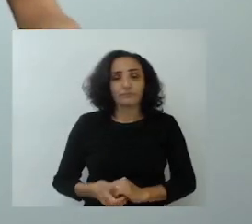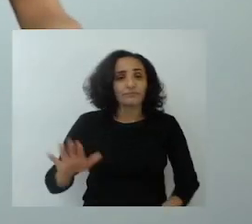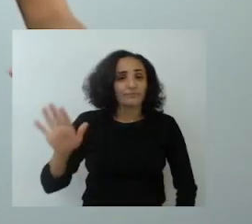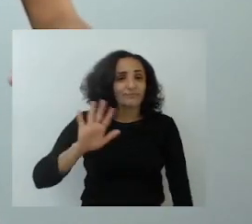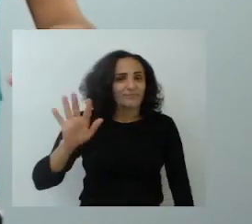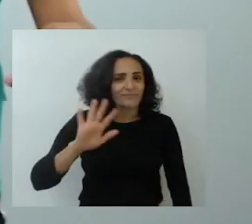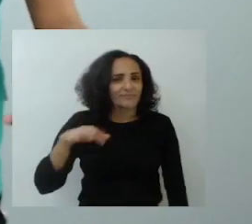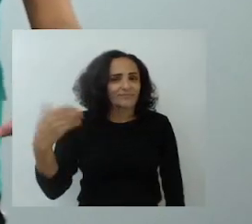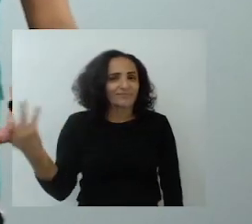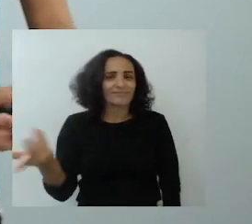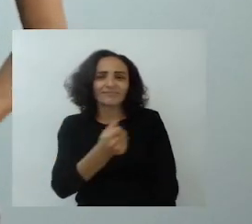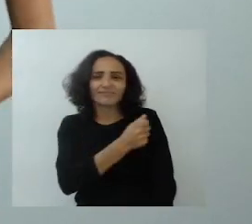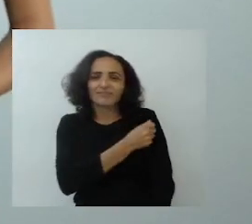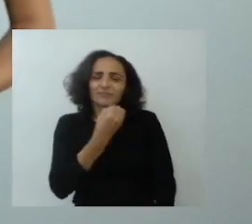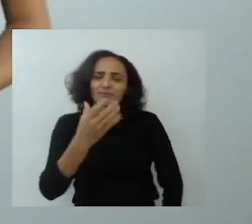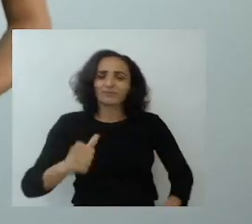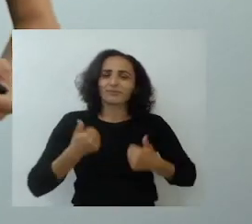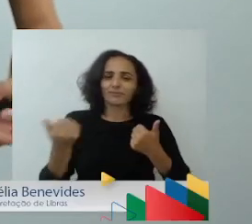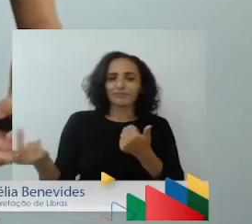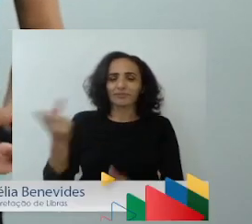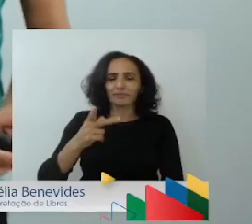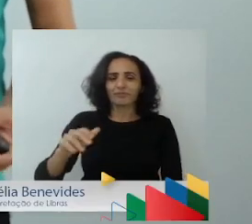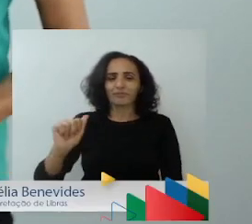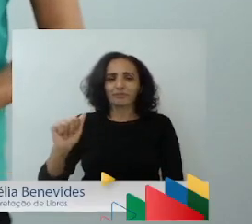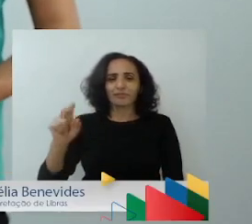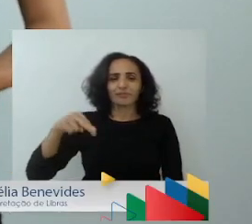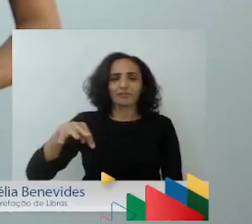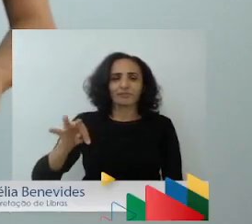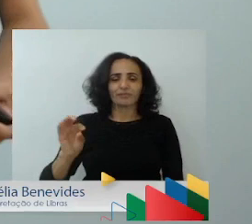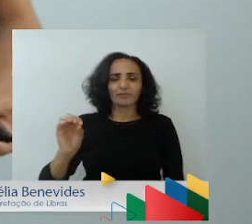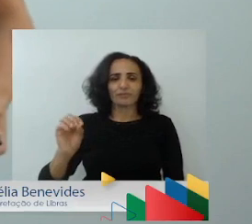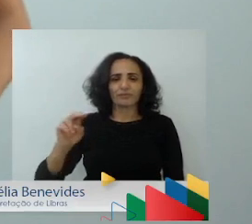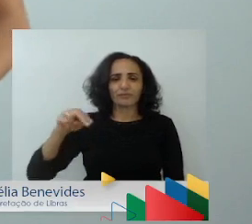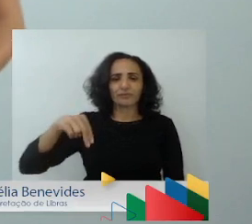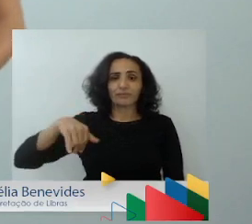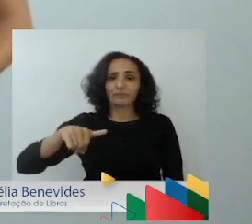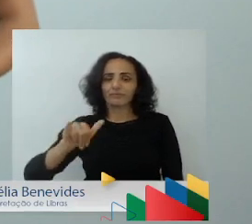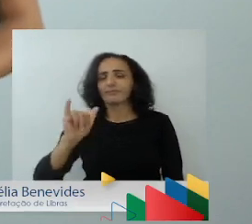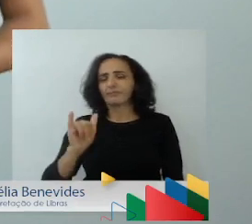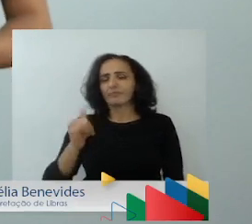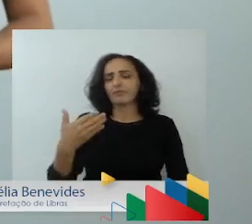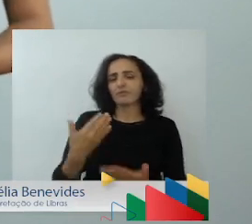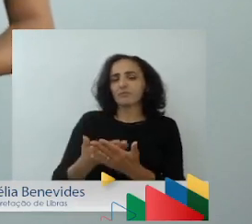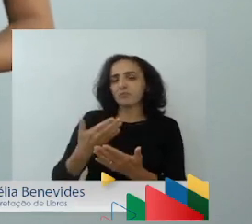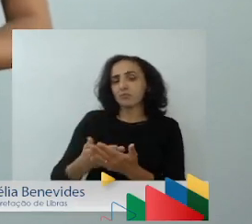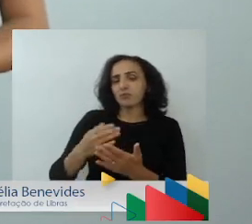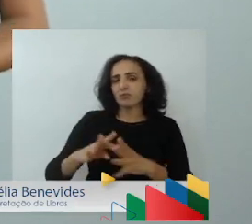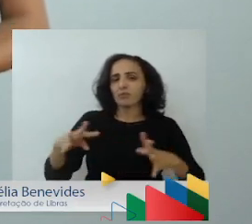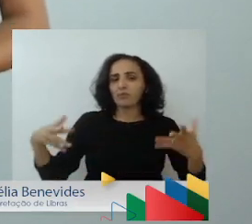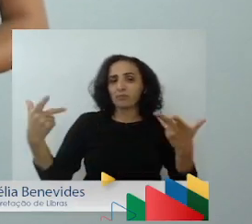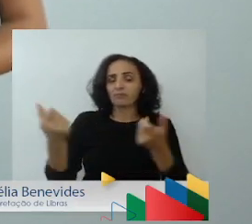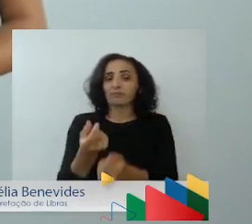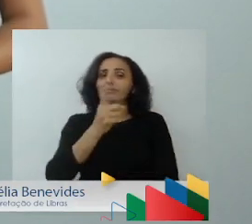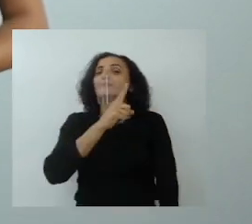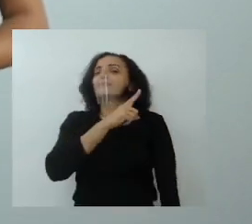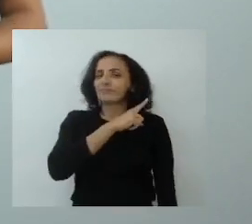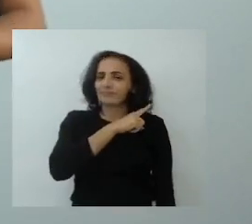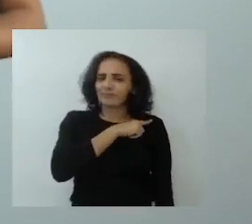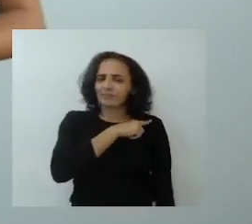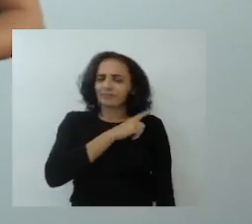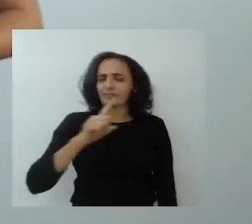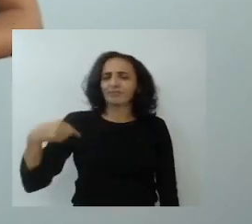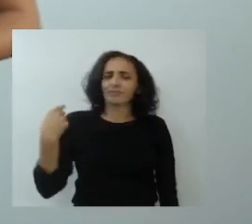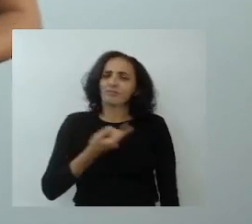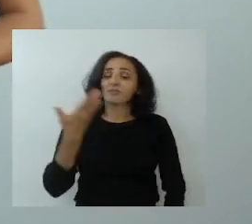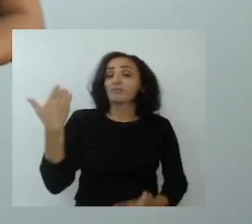Olá, meus amigos, tudo bem? Professor Antony aqui para mais uma aula com vocês. Esta aula é para a turma do primeiro ano e a gente